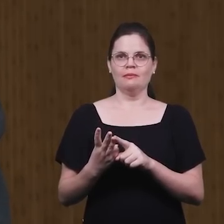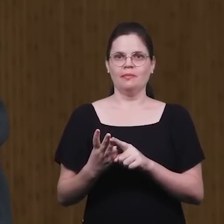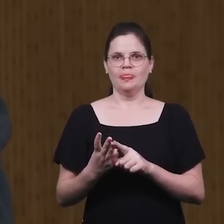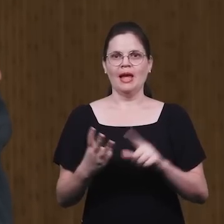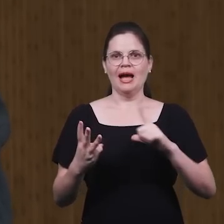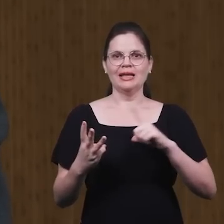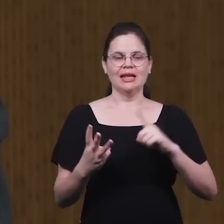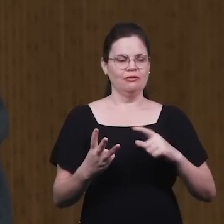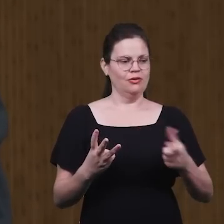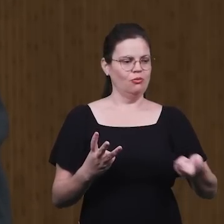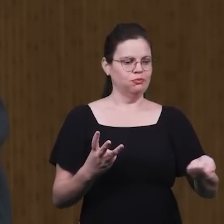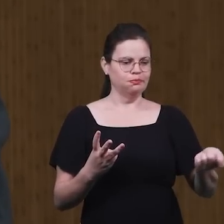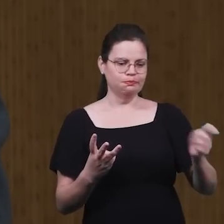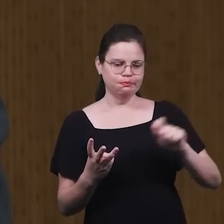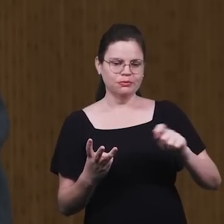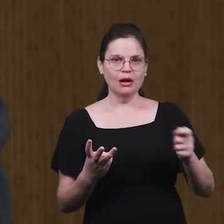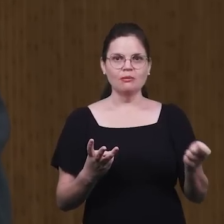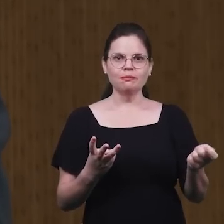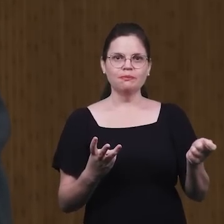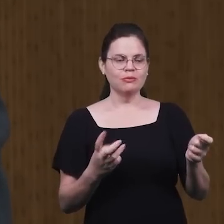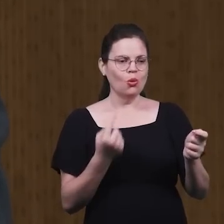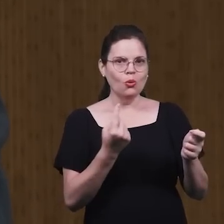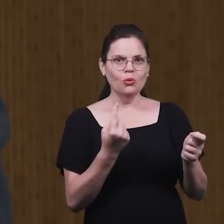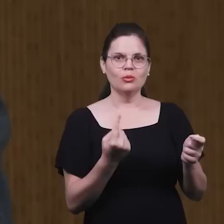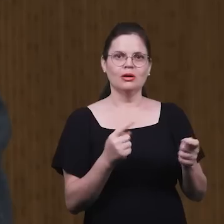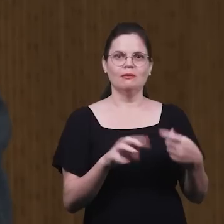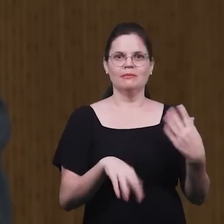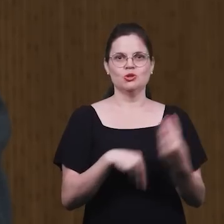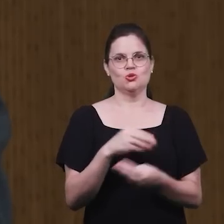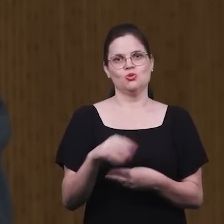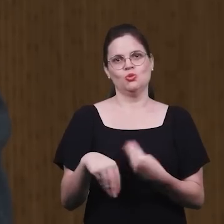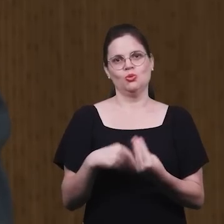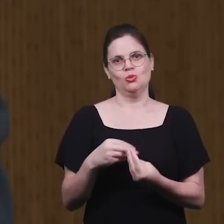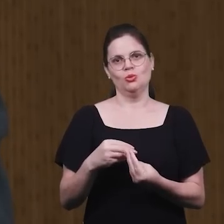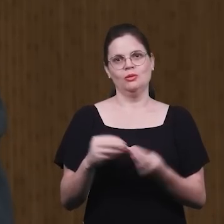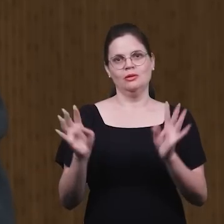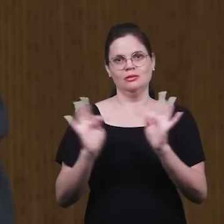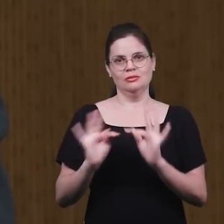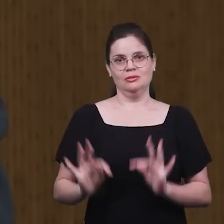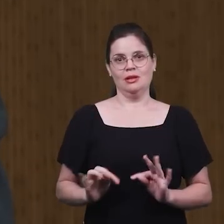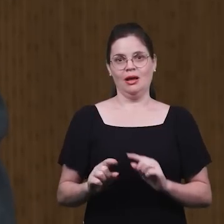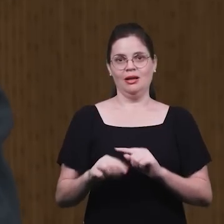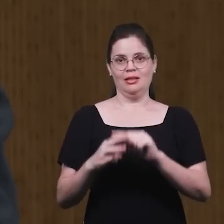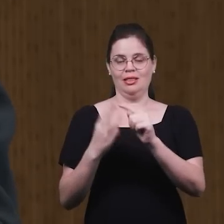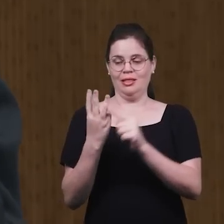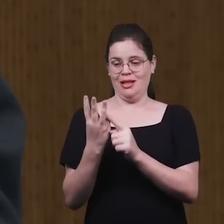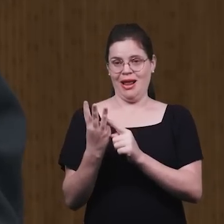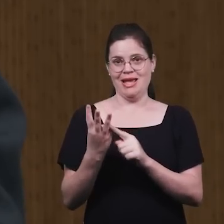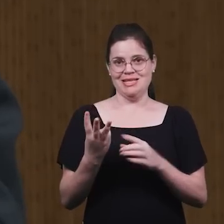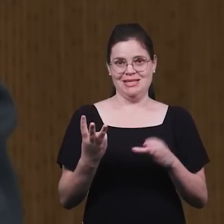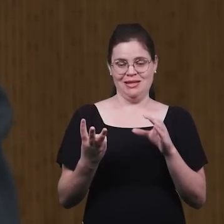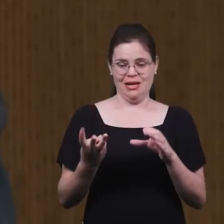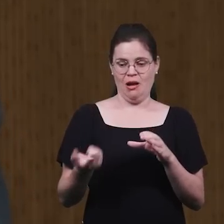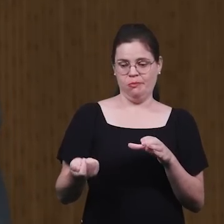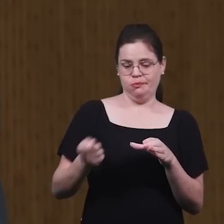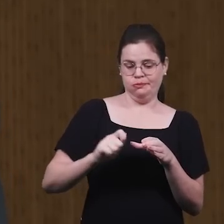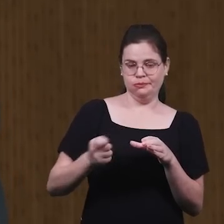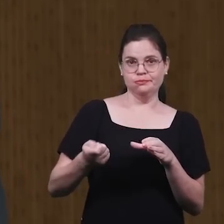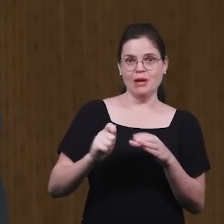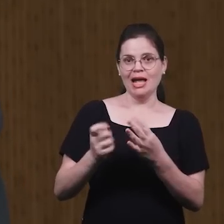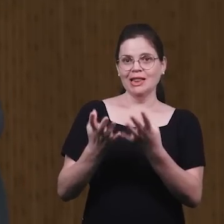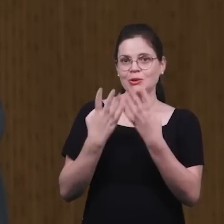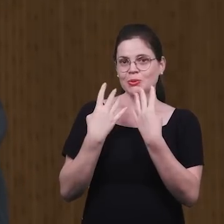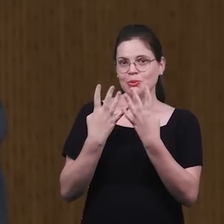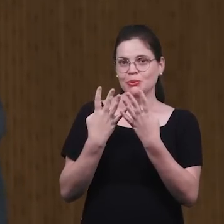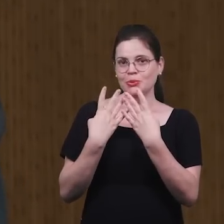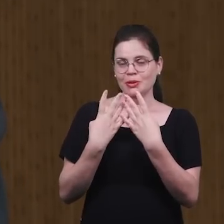mistura, exatamente o casamento pervertido que acontece em Pérgamo. E ali, então, o que vai acontecer? Essas 3 medidas de